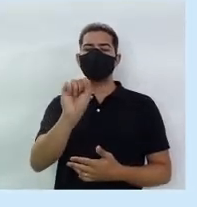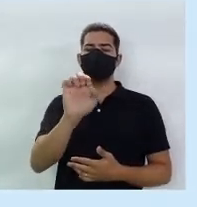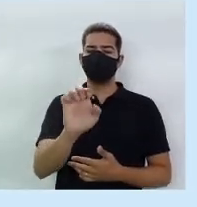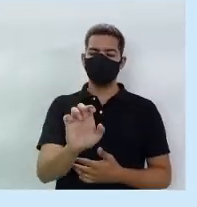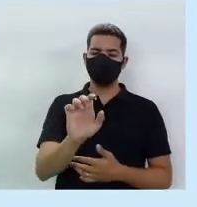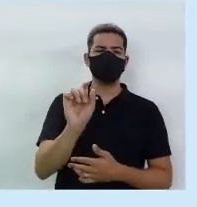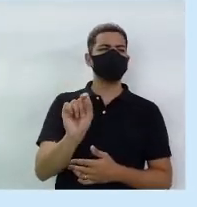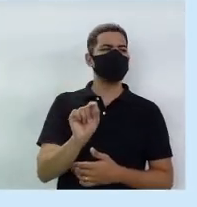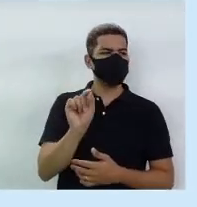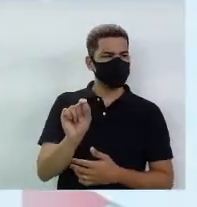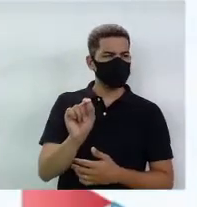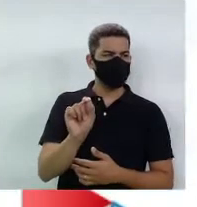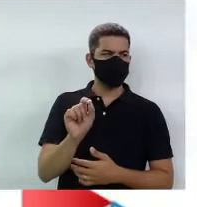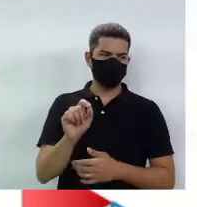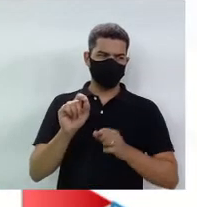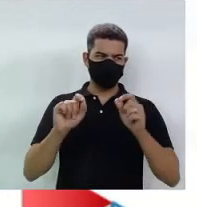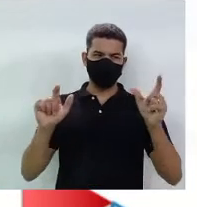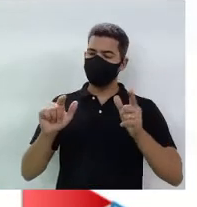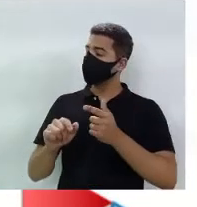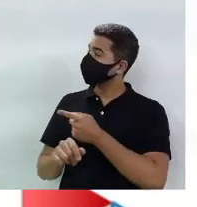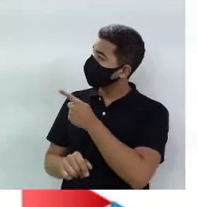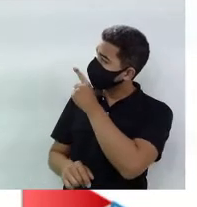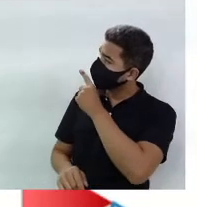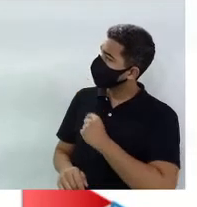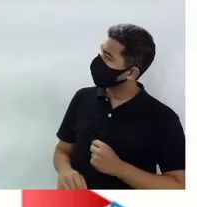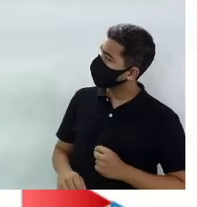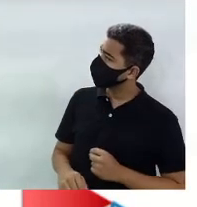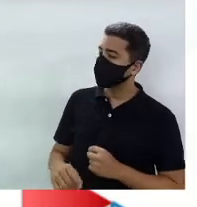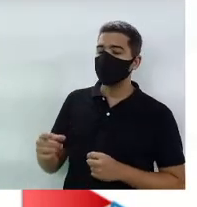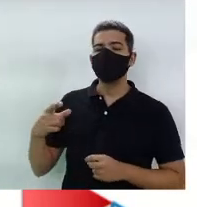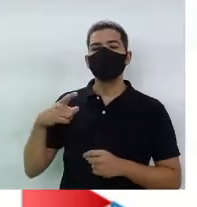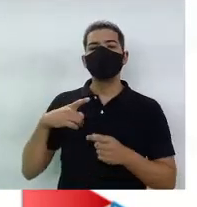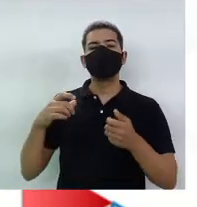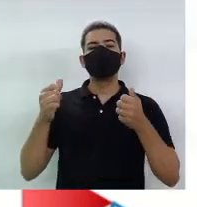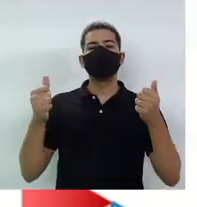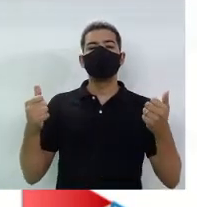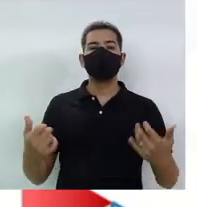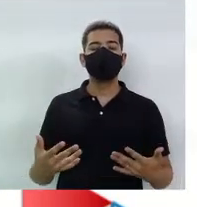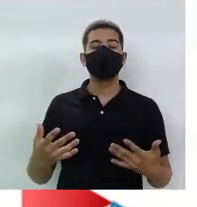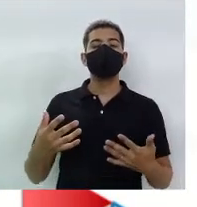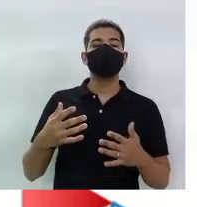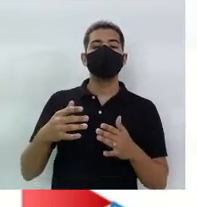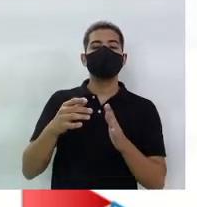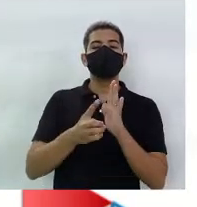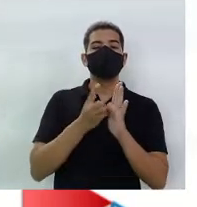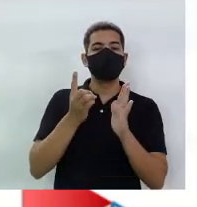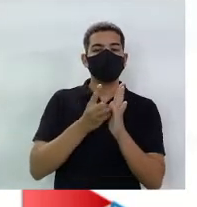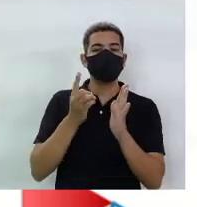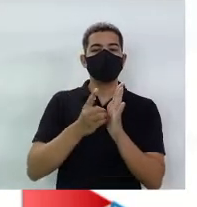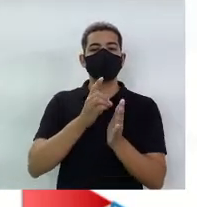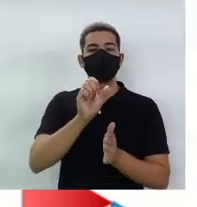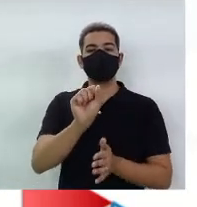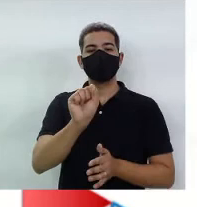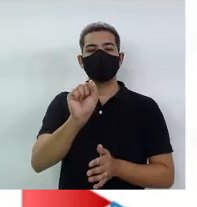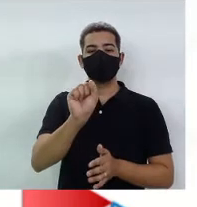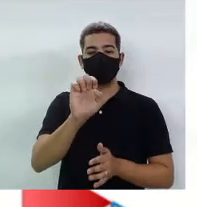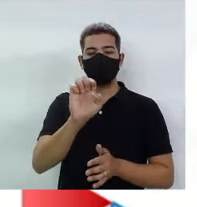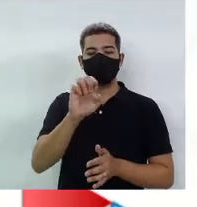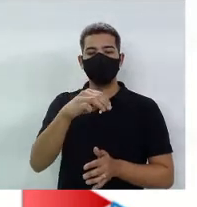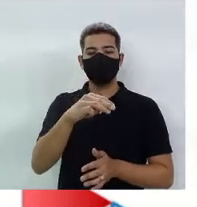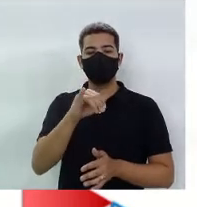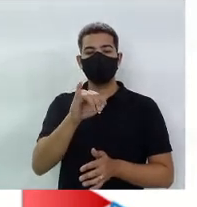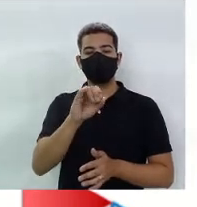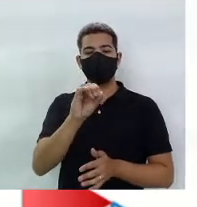isso? Na tela nós temos uma pequena definição. Segundo o dicionário eletrônico, semiose é